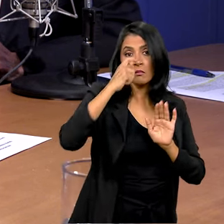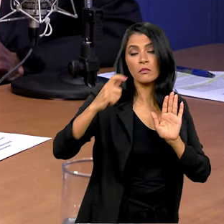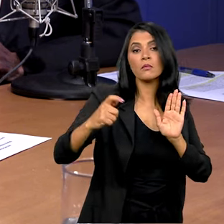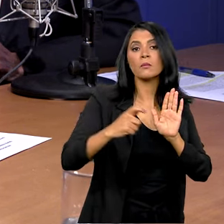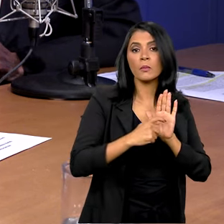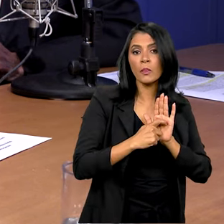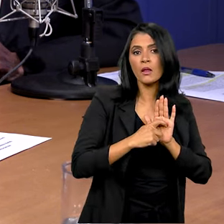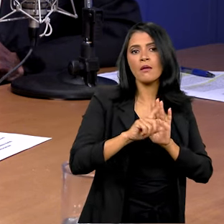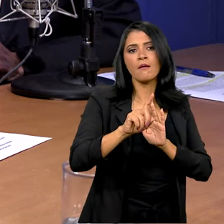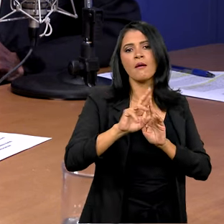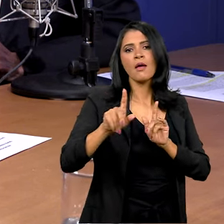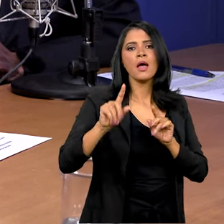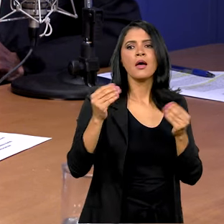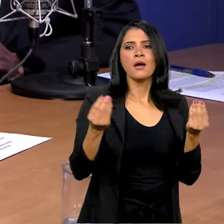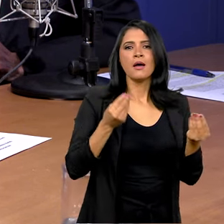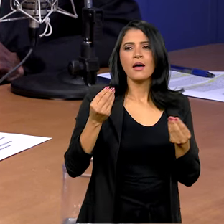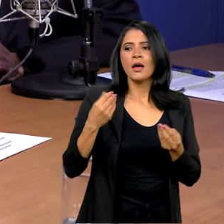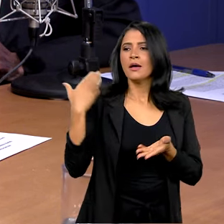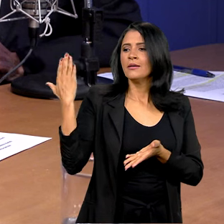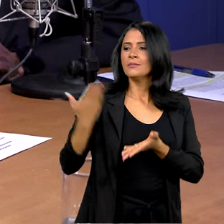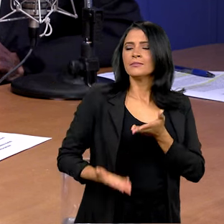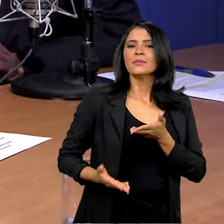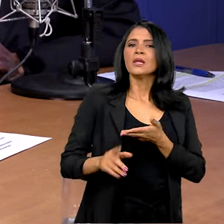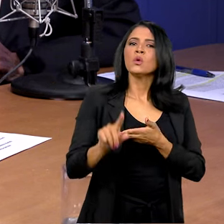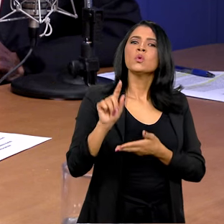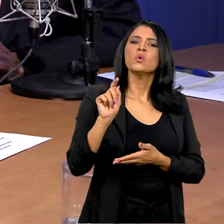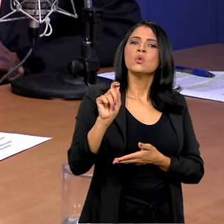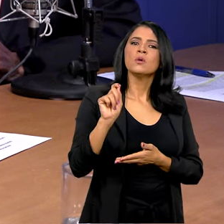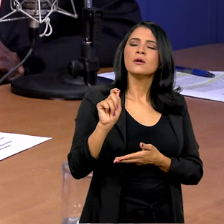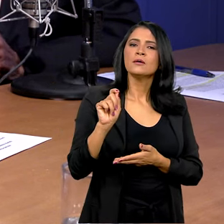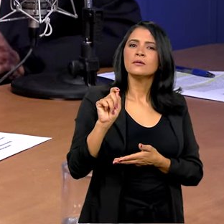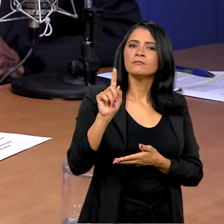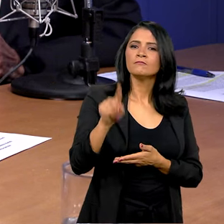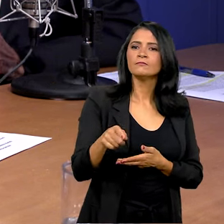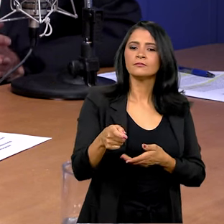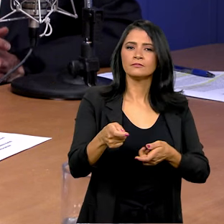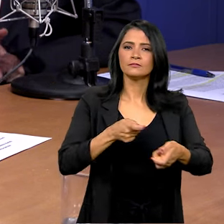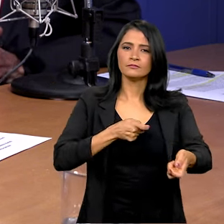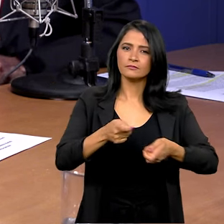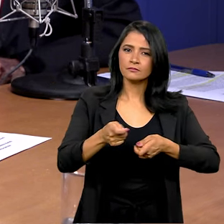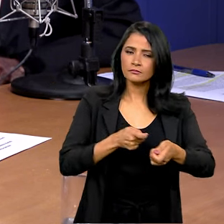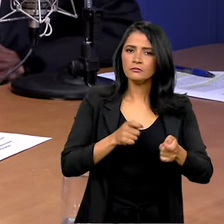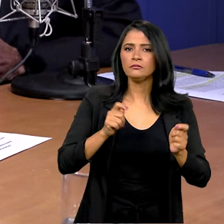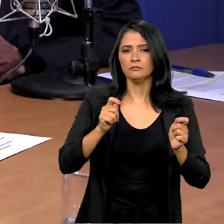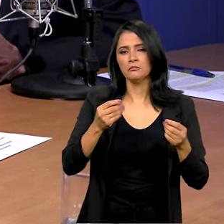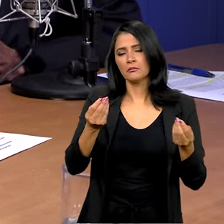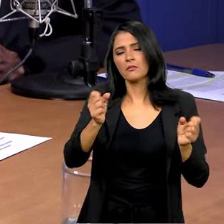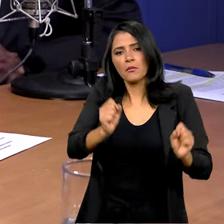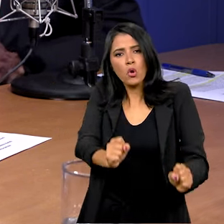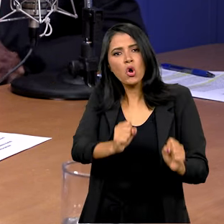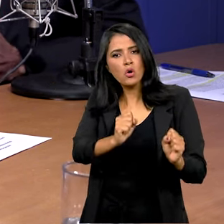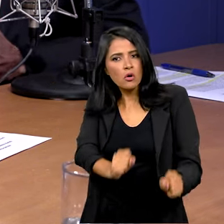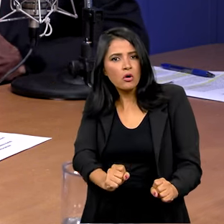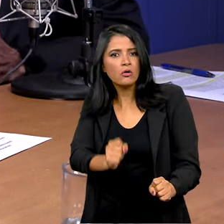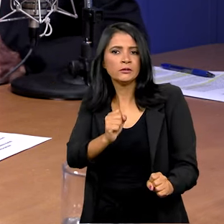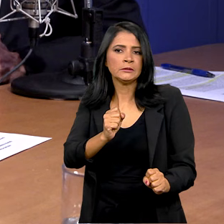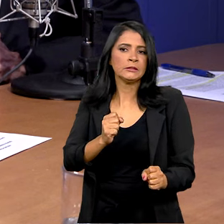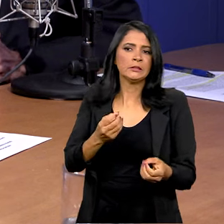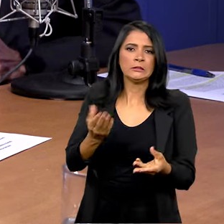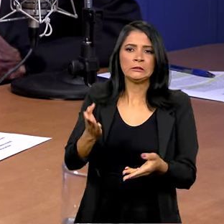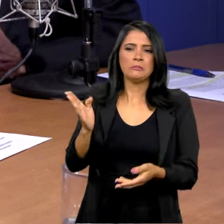inteligência artificial não saia Não perca Aquele controle que possa levar a